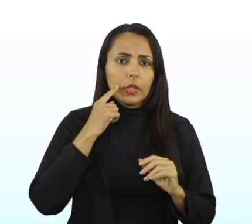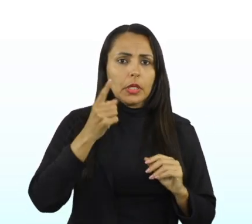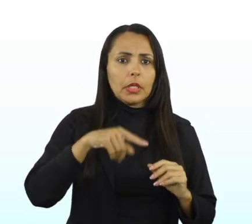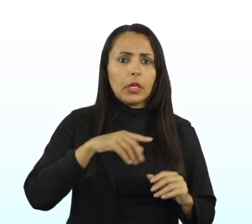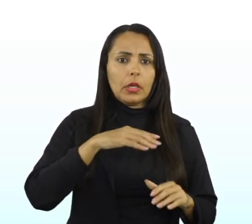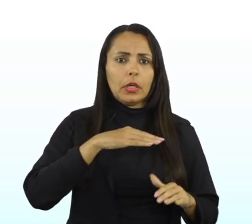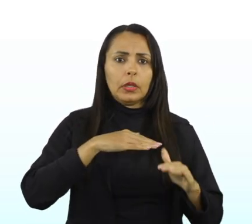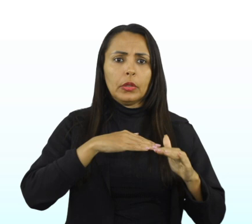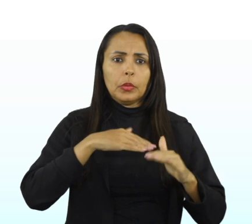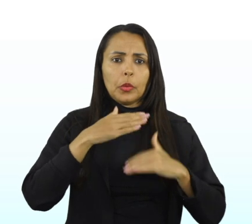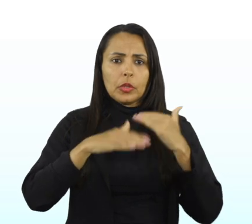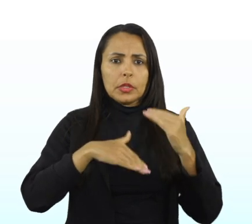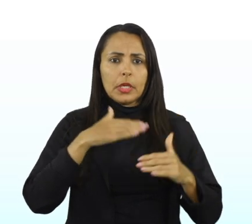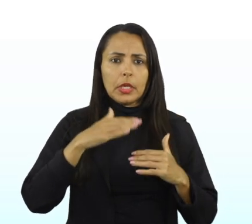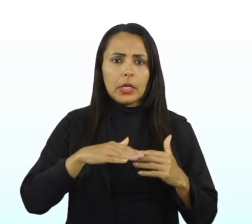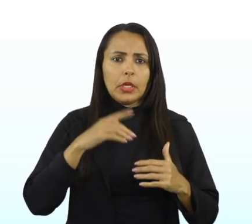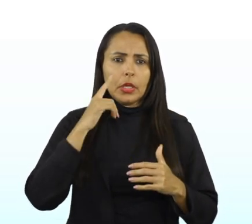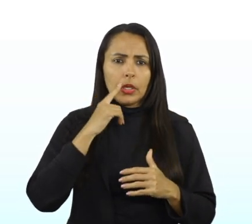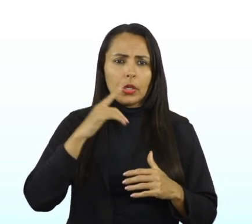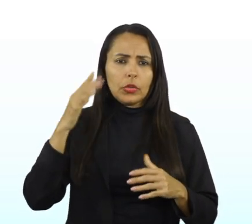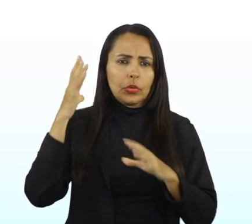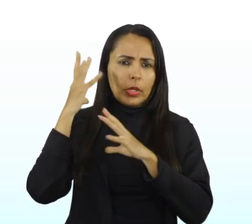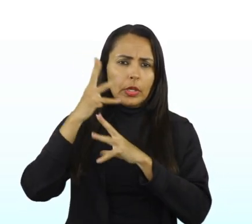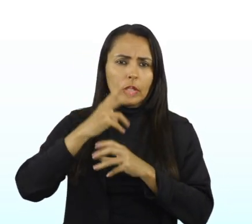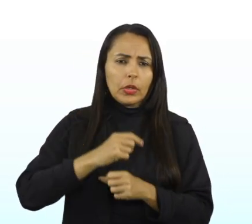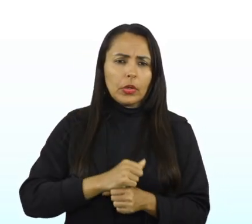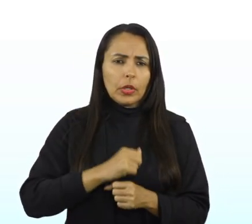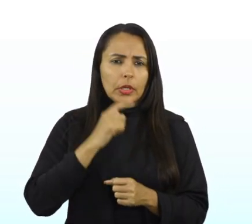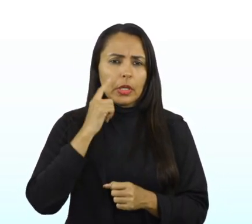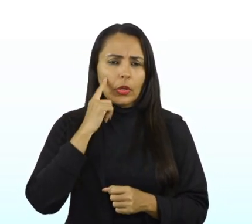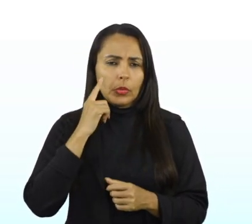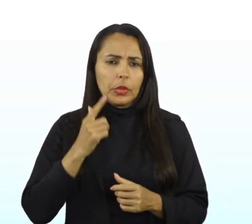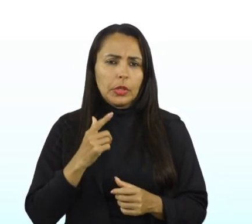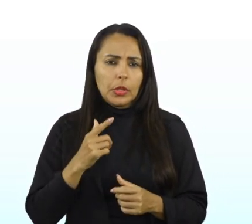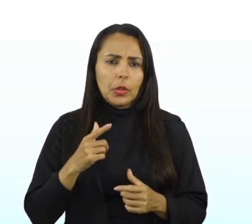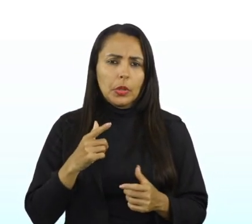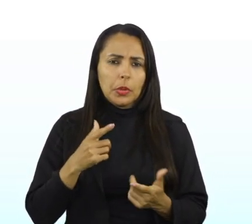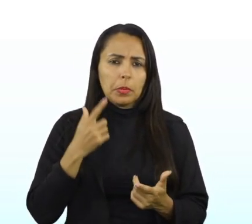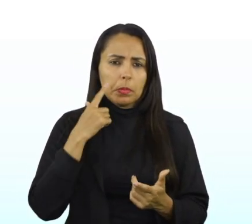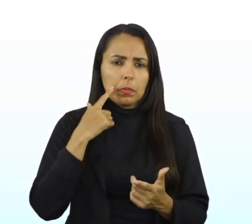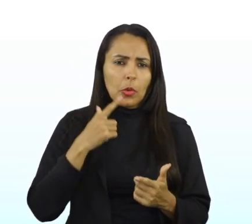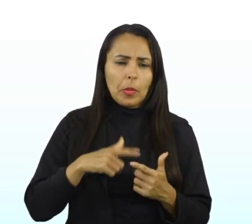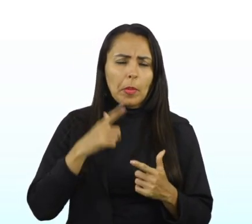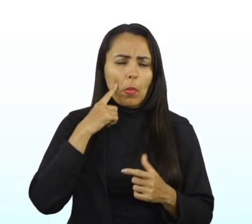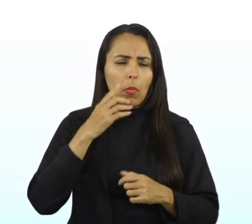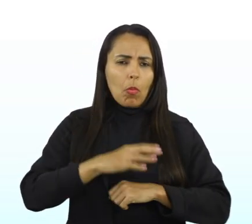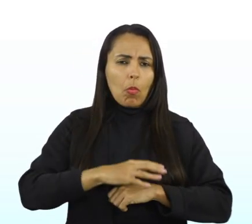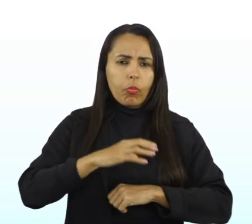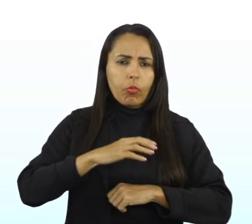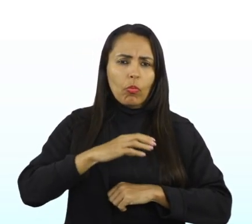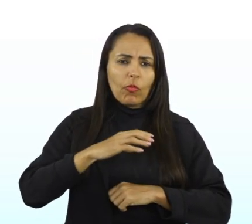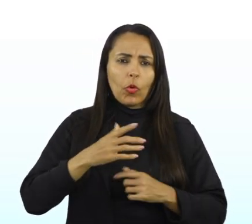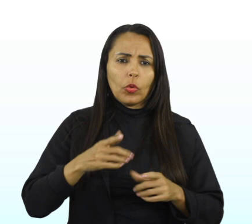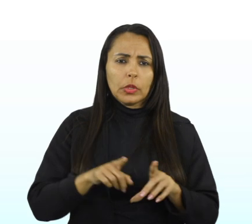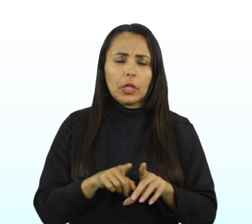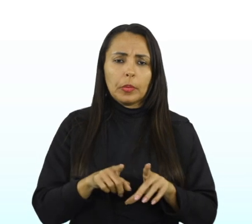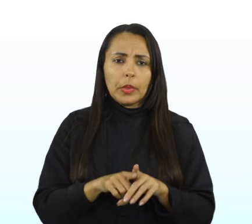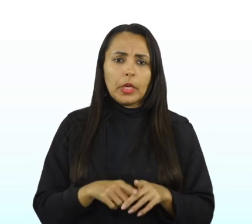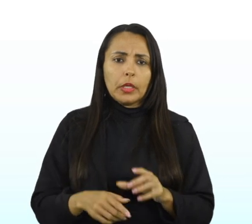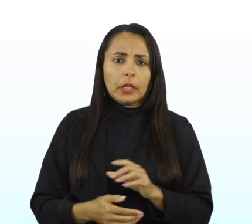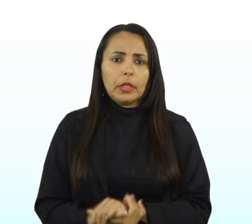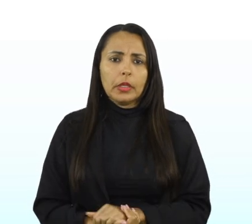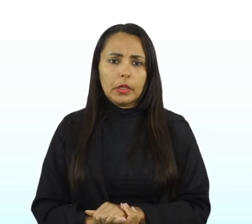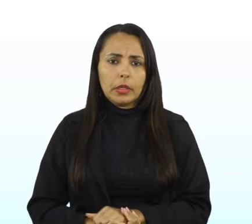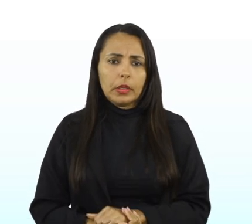um processo de intumescência resultante de lesão inflamatória e necrose